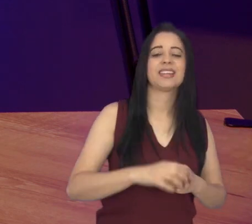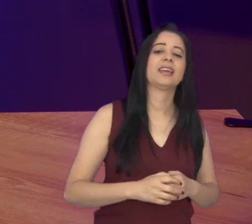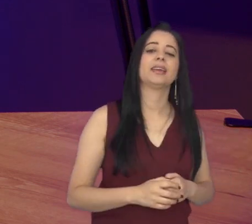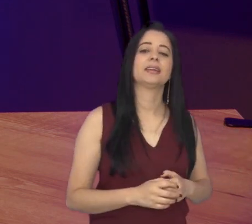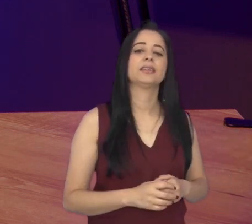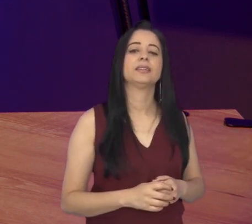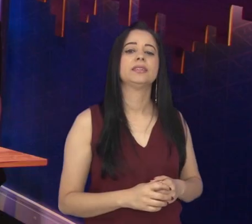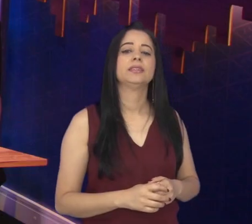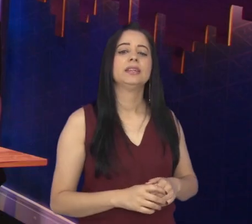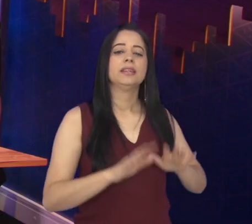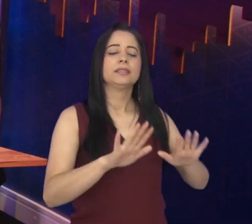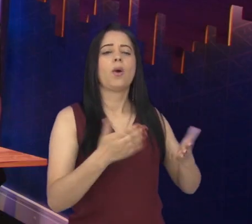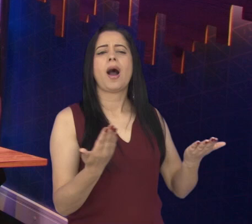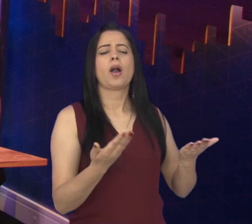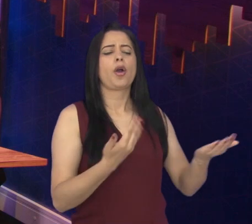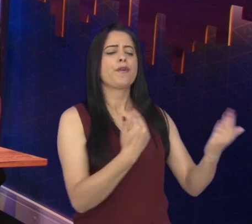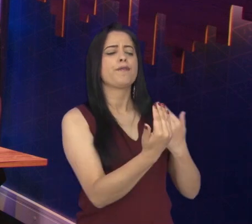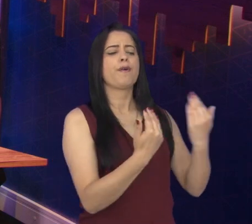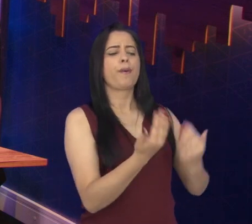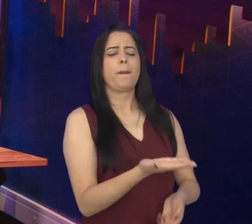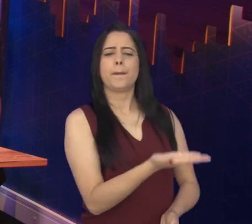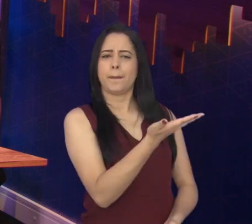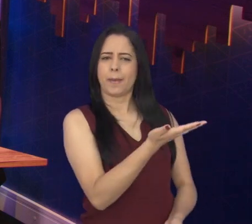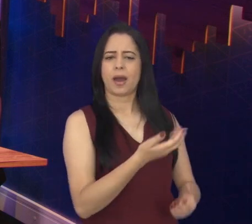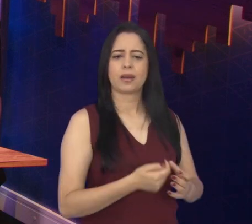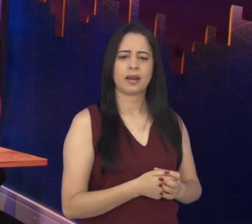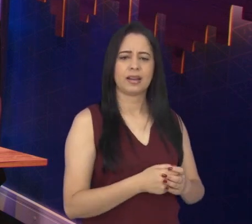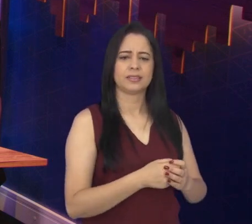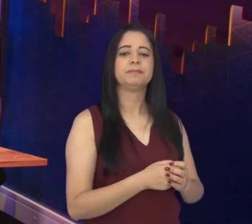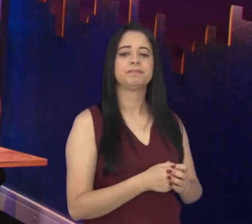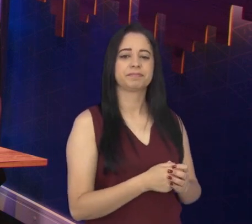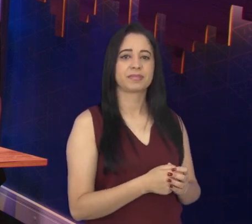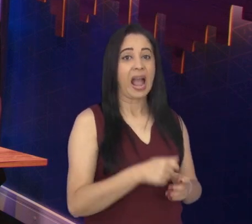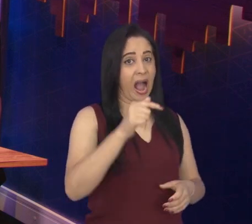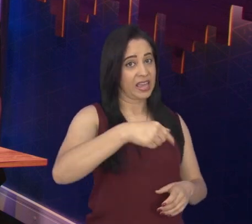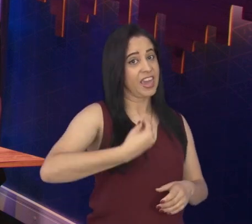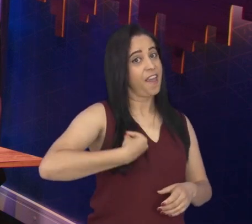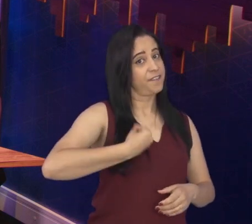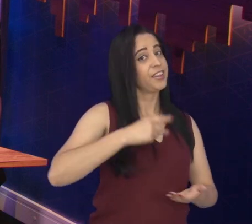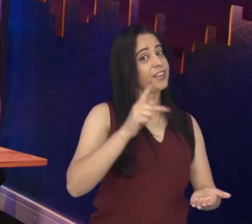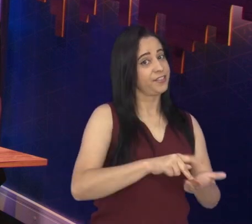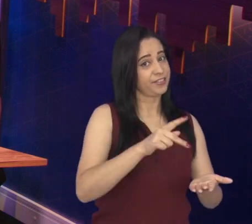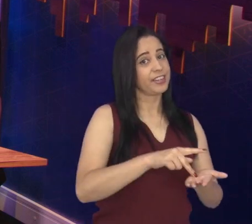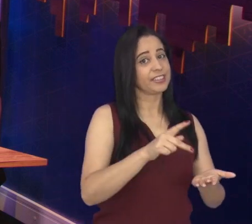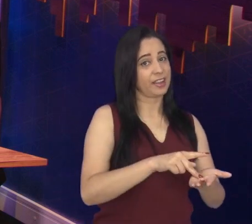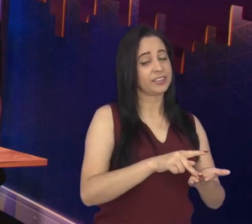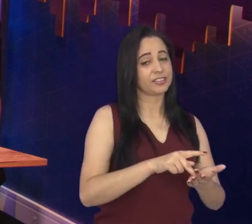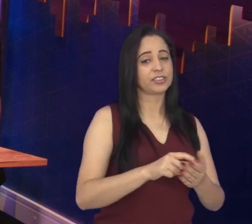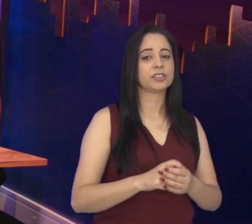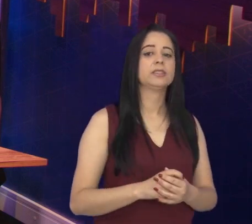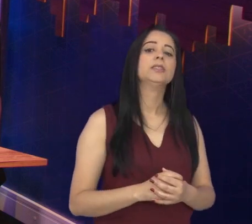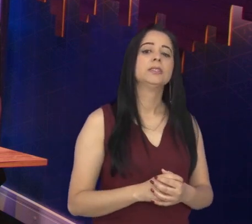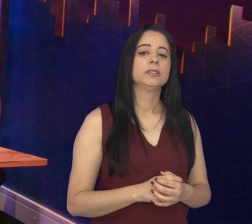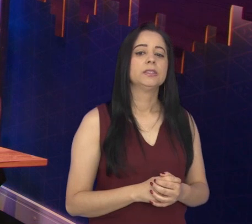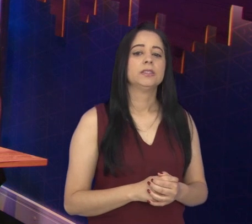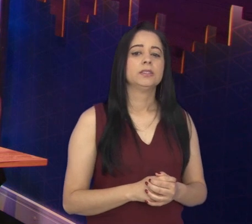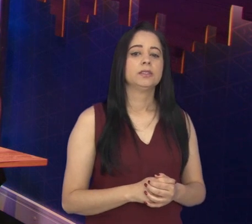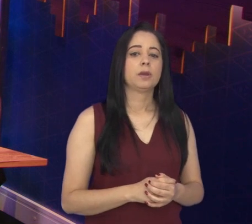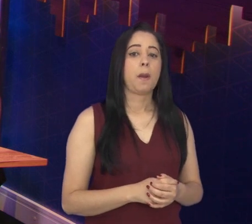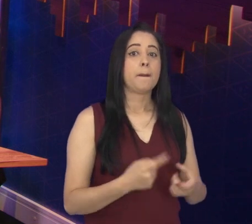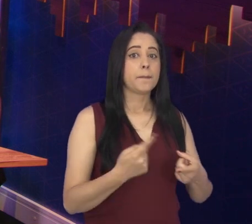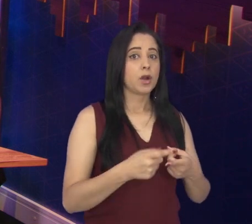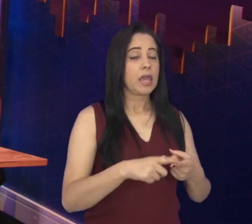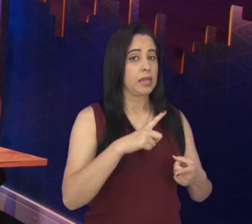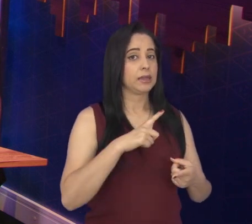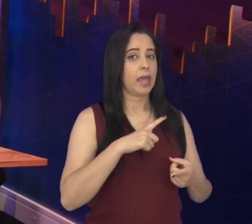gente consegue comparar então o mundo bruxo com o universo, né, o mundo que realmente existe aqui na vida real, britânico, Reino